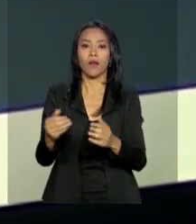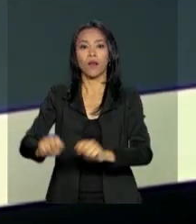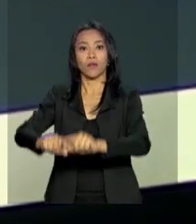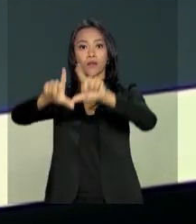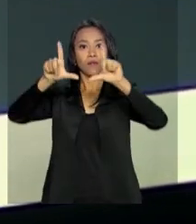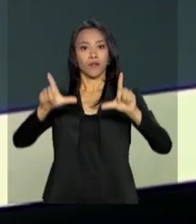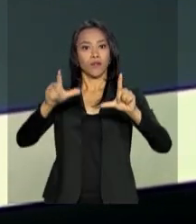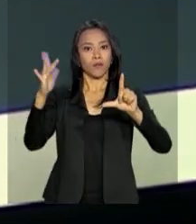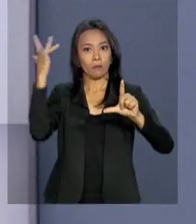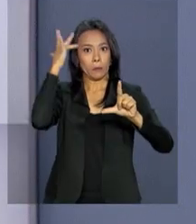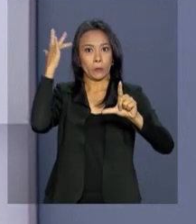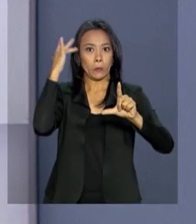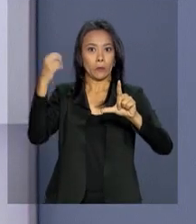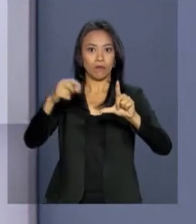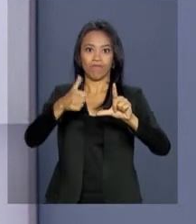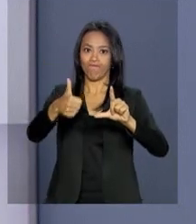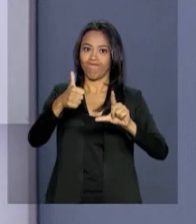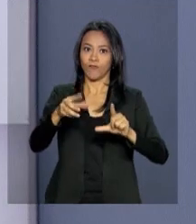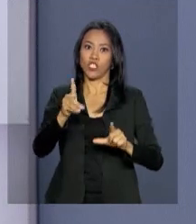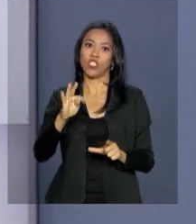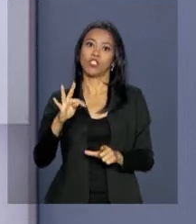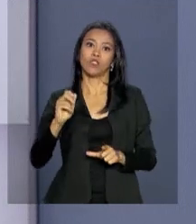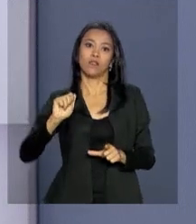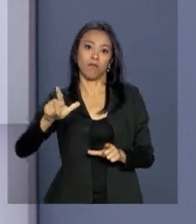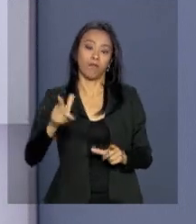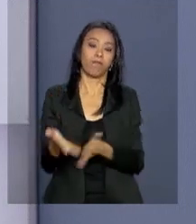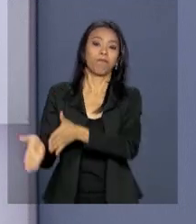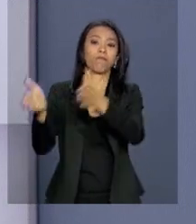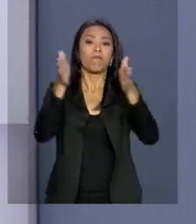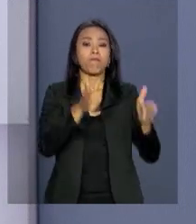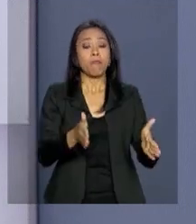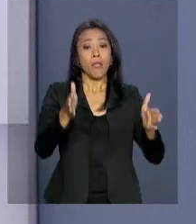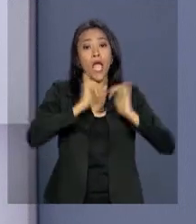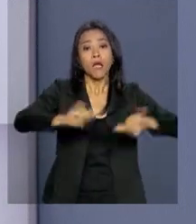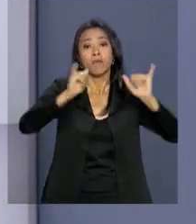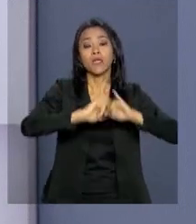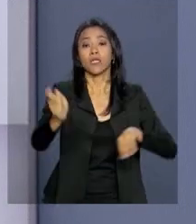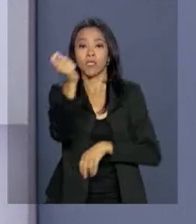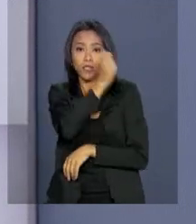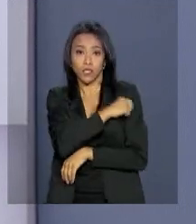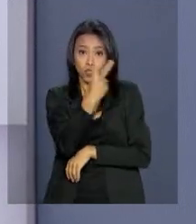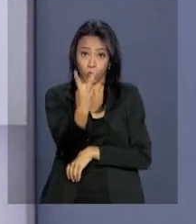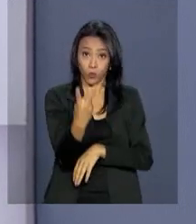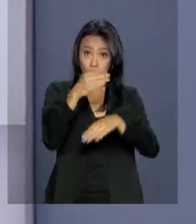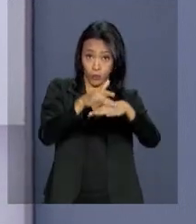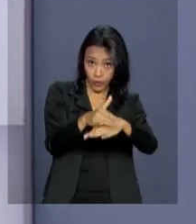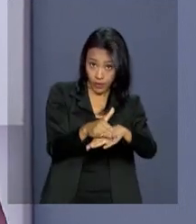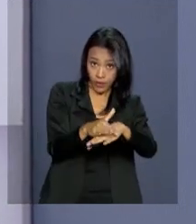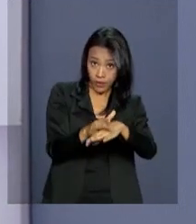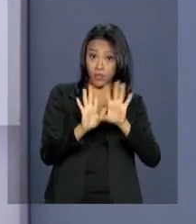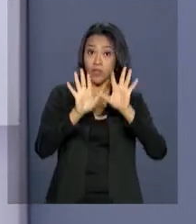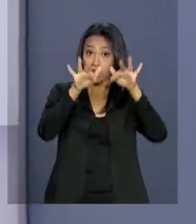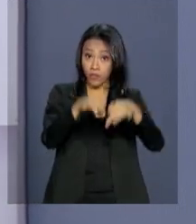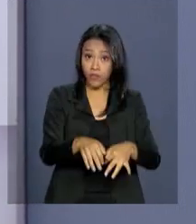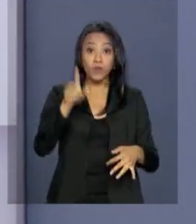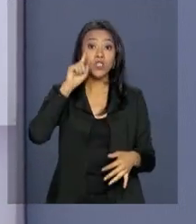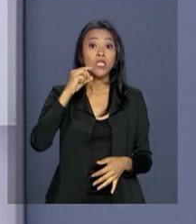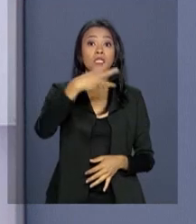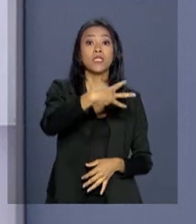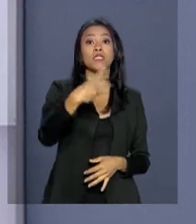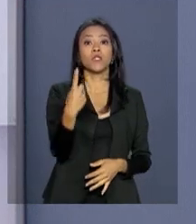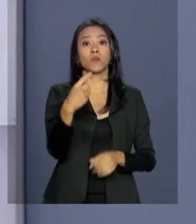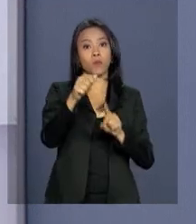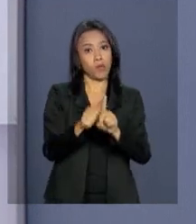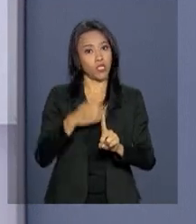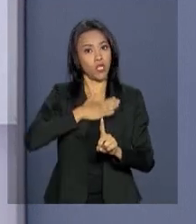de sucesso a campanha nacional de vacinação contra a poliomielite o sarampo termina no dia 31 de agosto e até